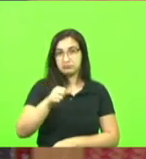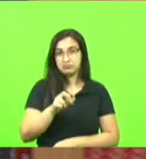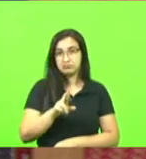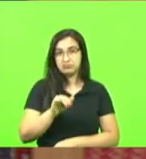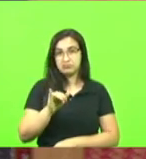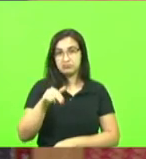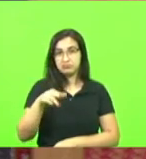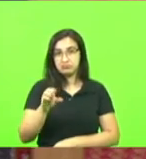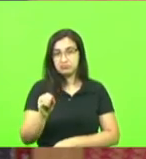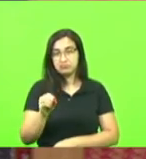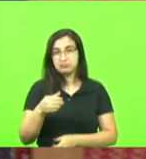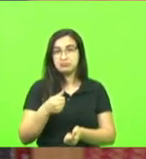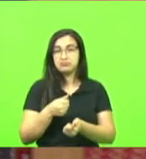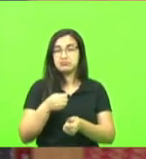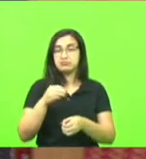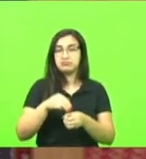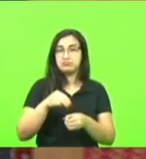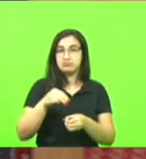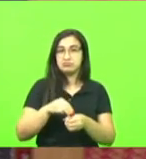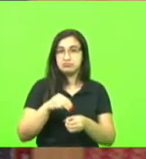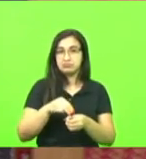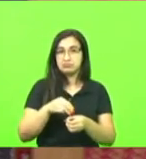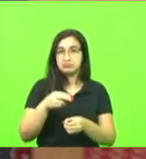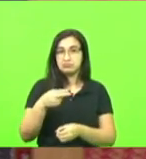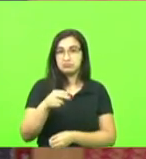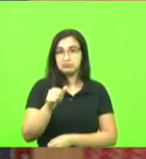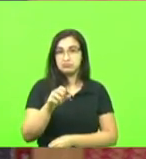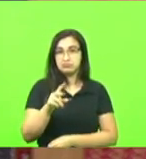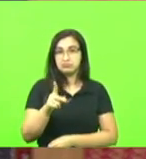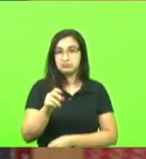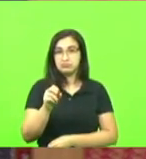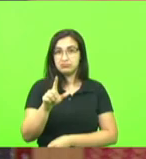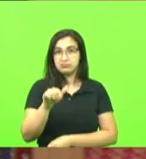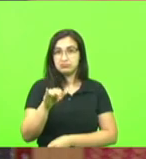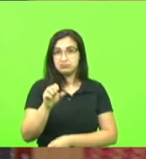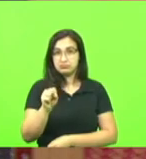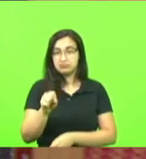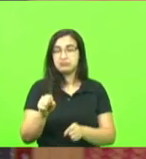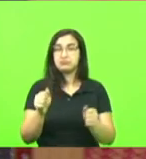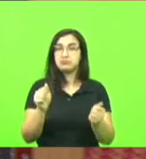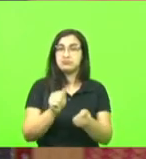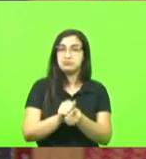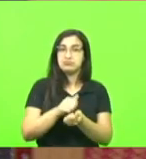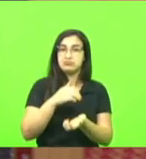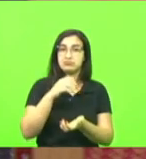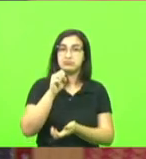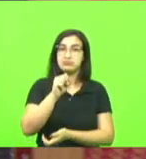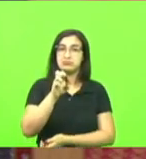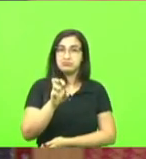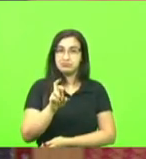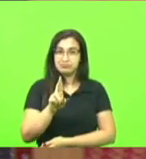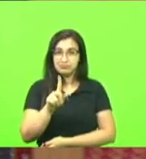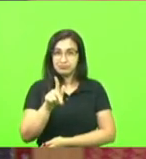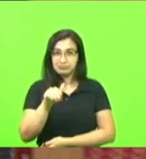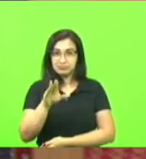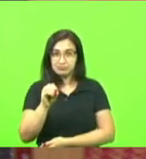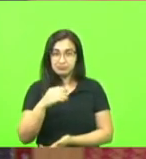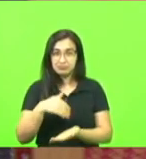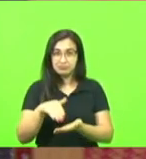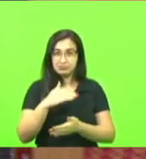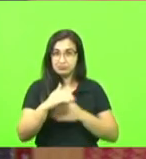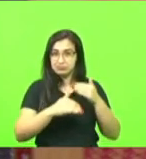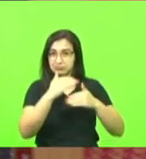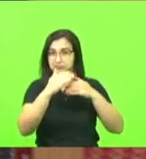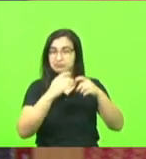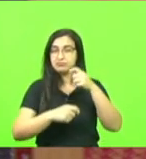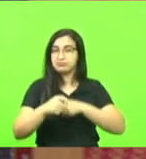do município de Tunápolis, junto com o Sérgio, que é o secretário de Desenvolvimento